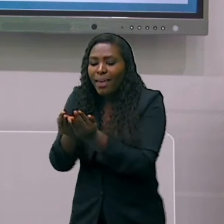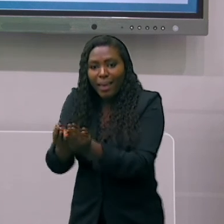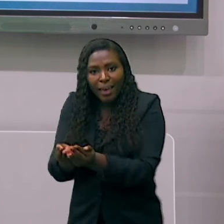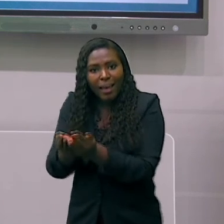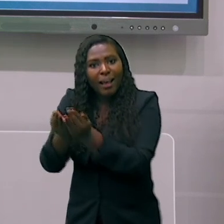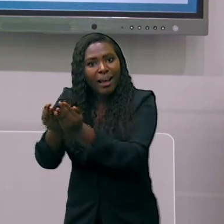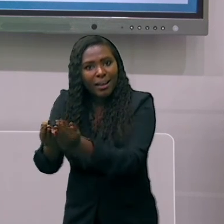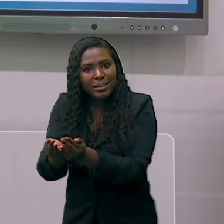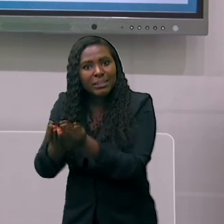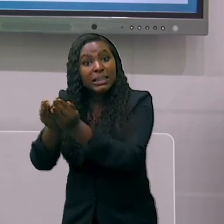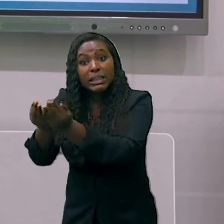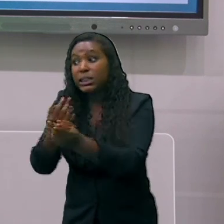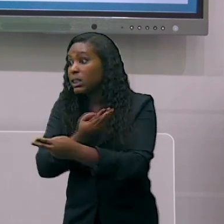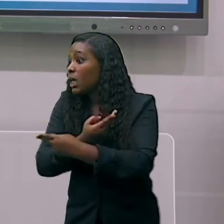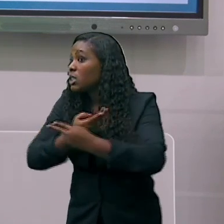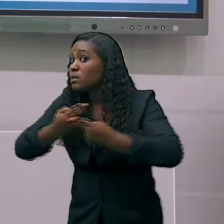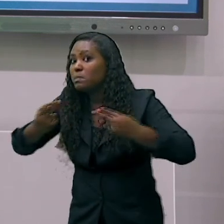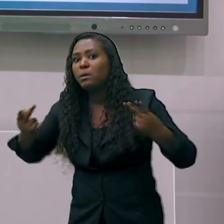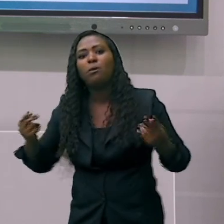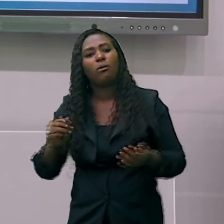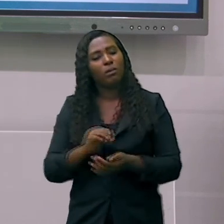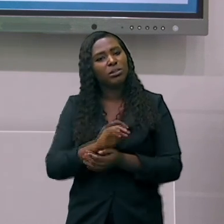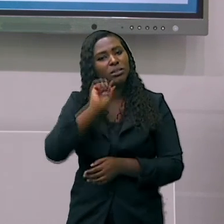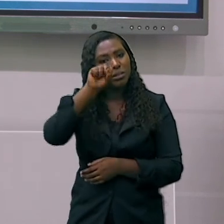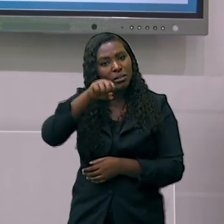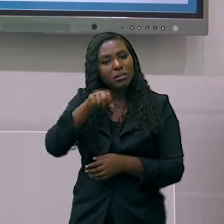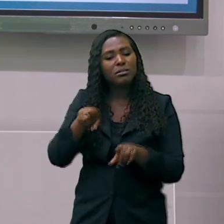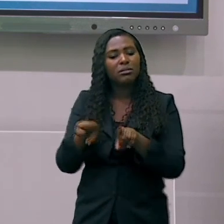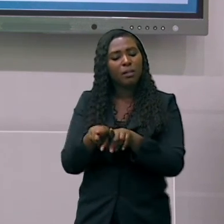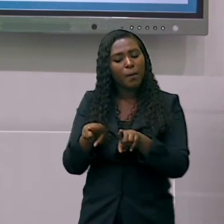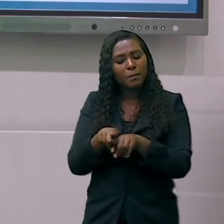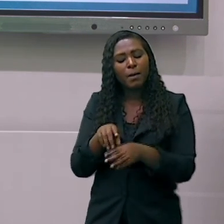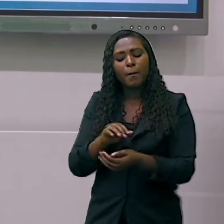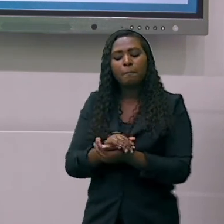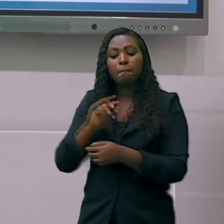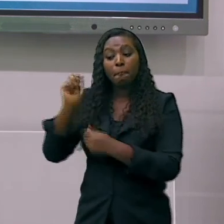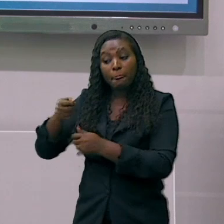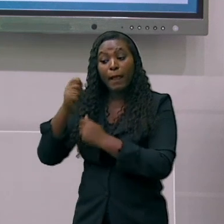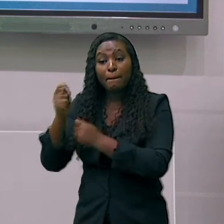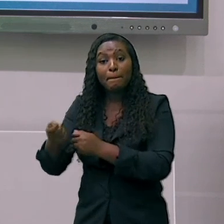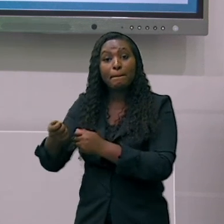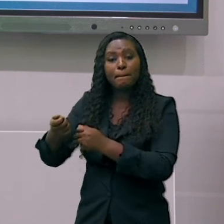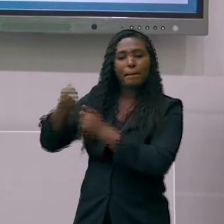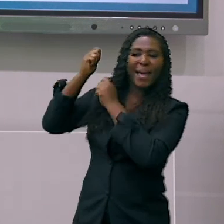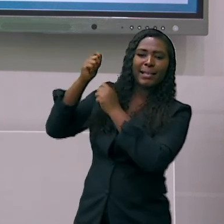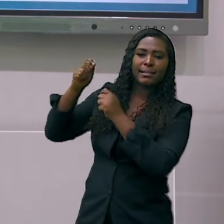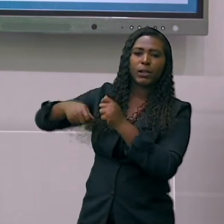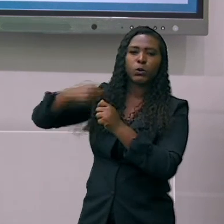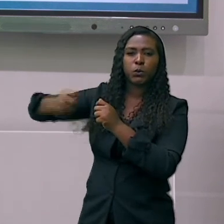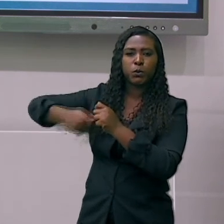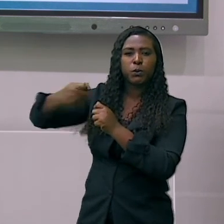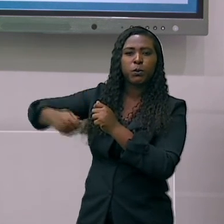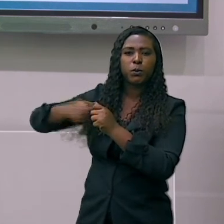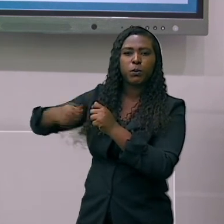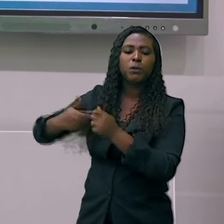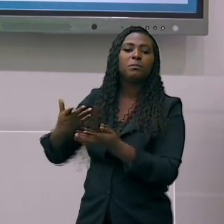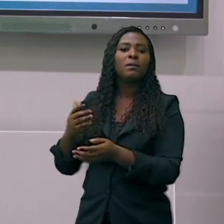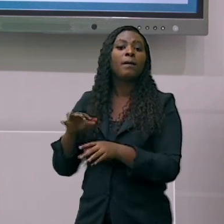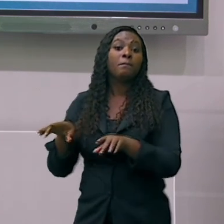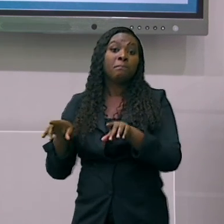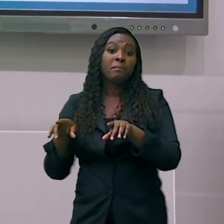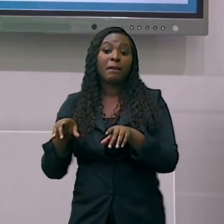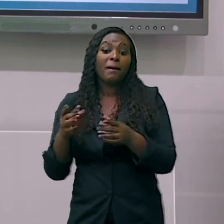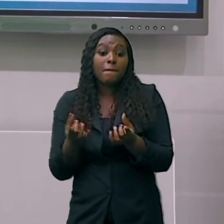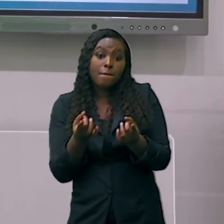E também estão relacionados com a exploração destas águas para a pesca comercial e na oferta de matéria-prima